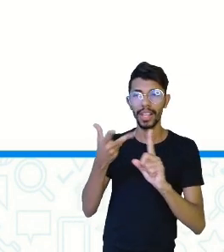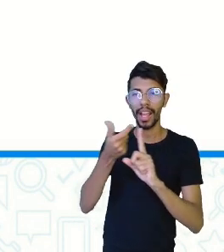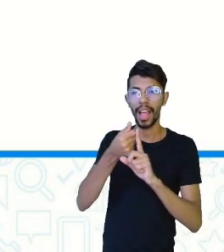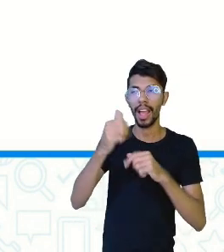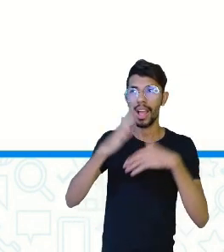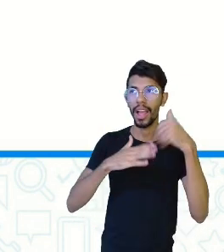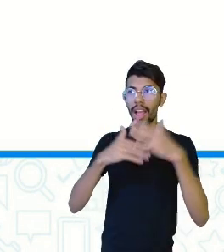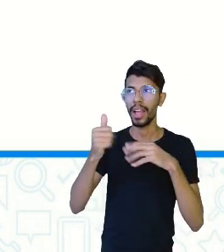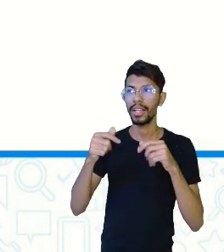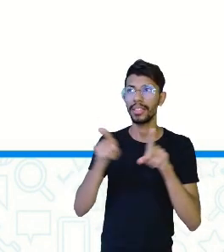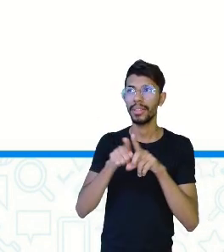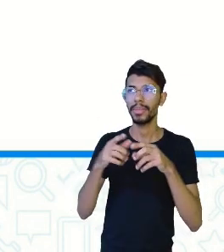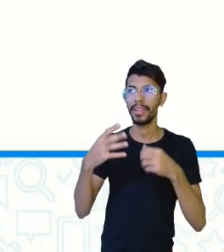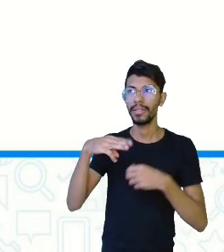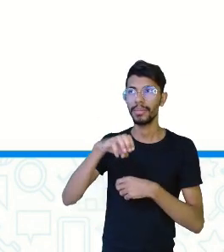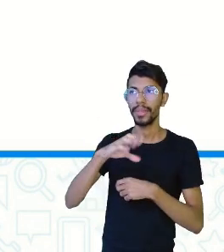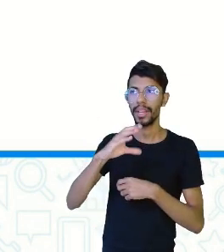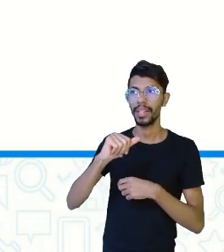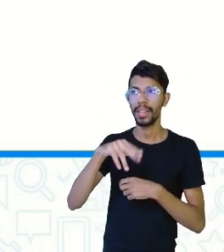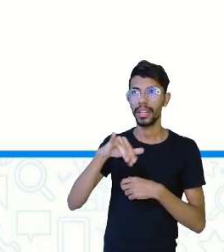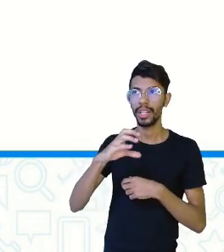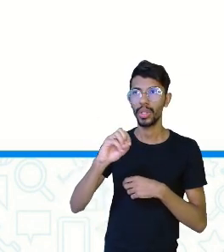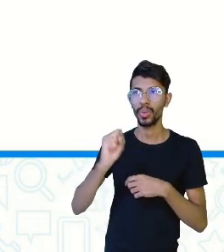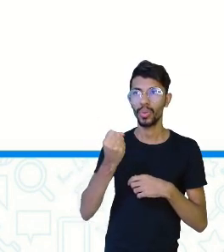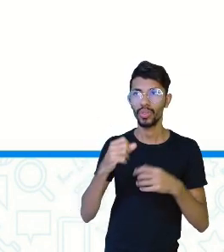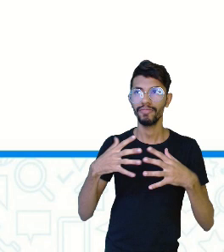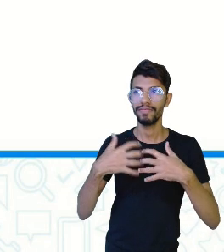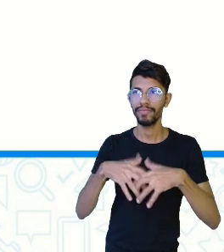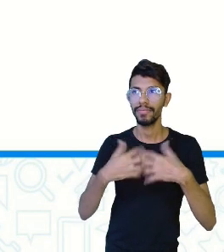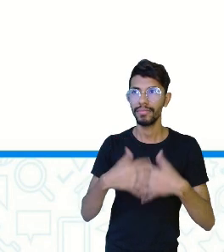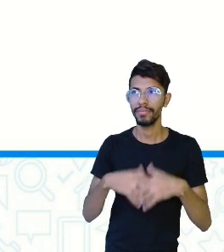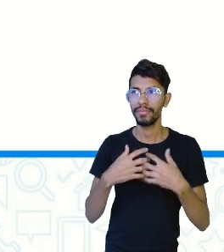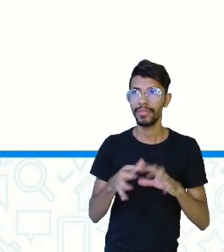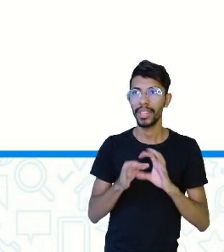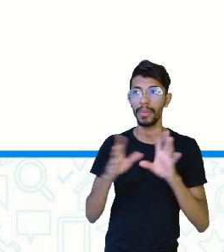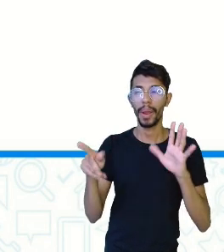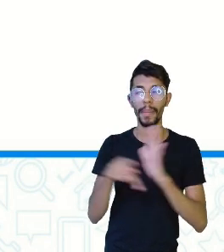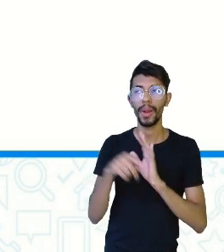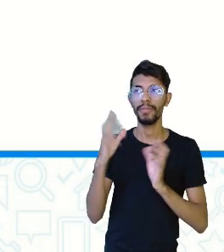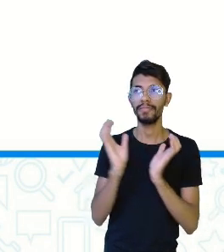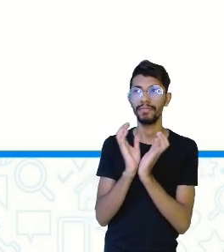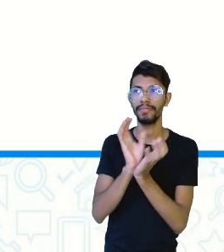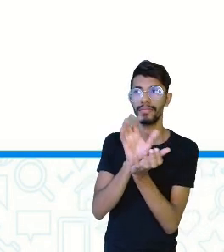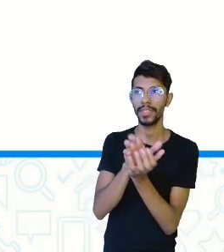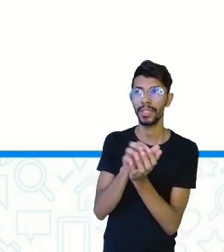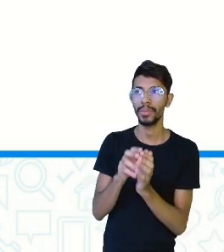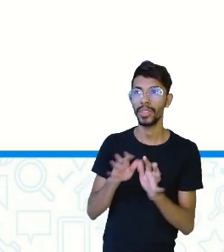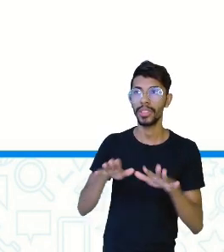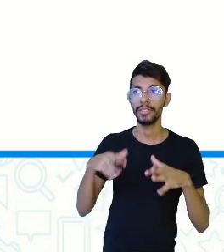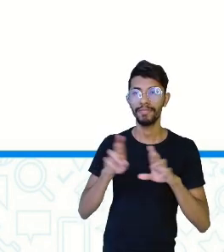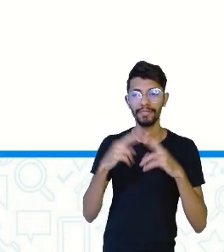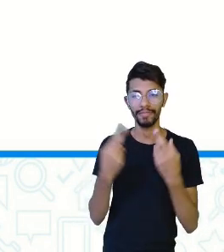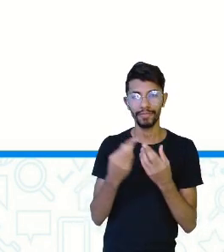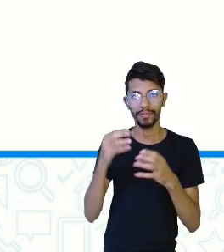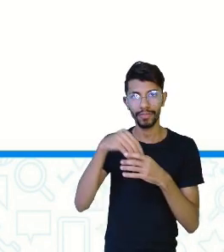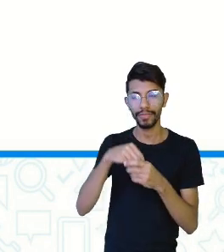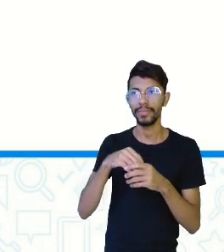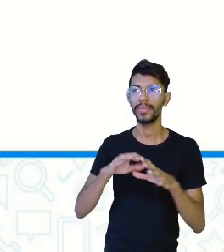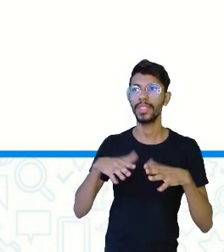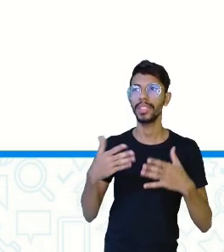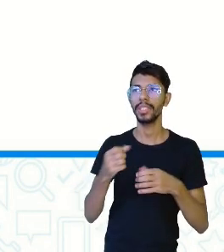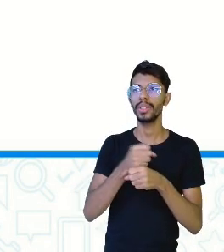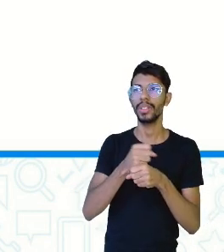Então, o governador na época, chamado Diogo Velho Cavalcante de Albuquerque, sugeriu a criação de uma sede pública para que a sociedade